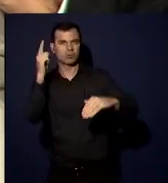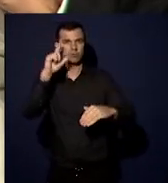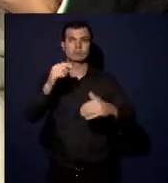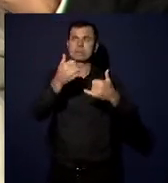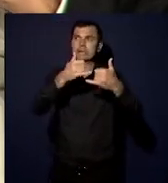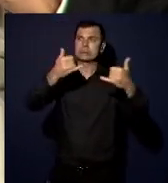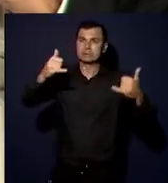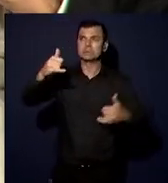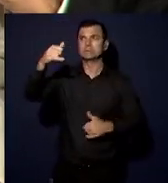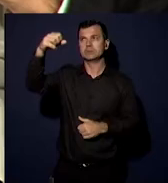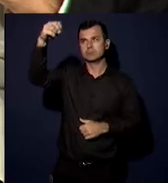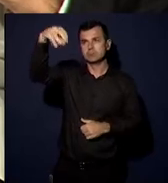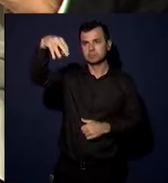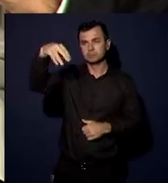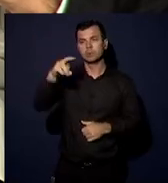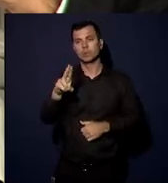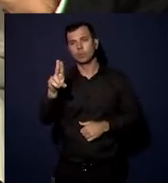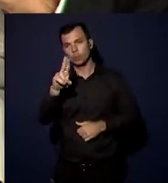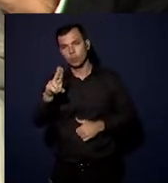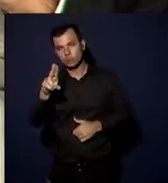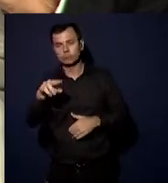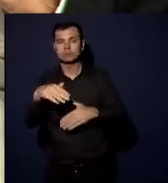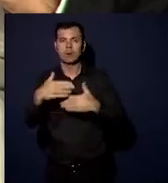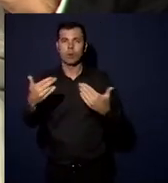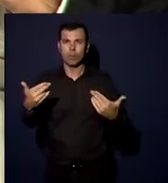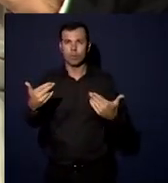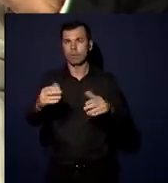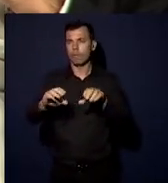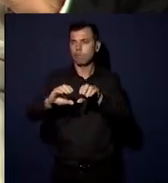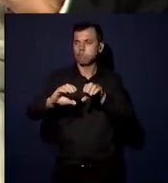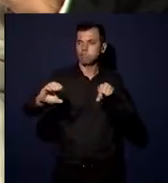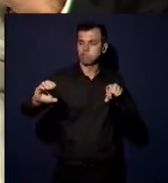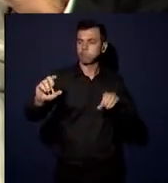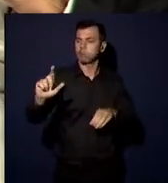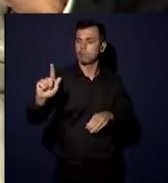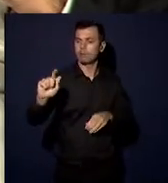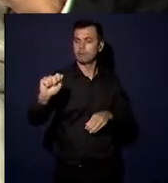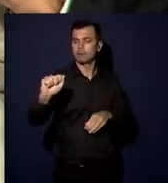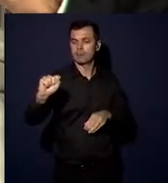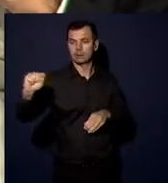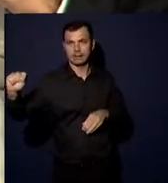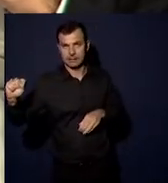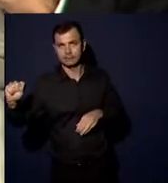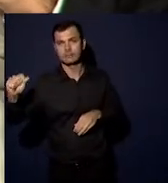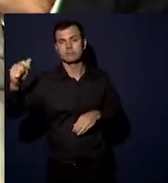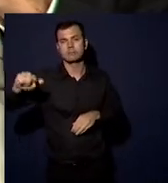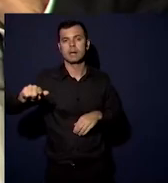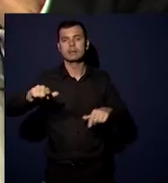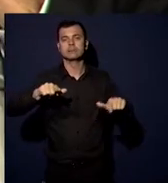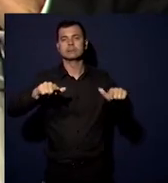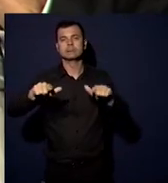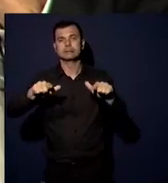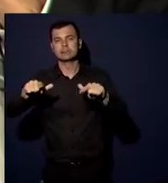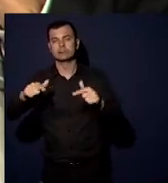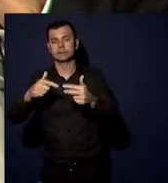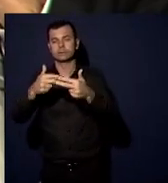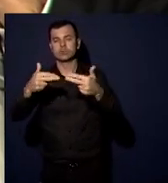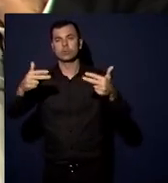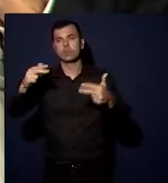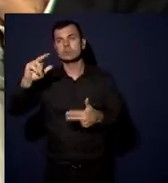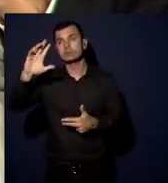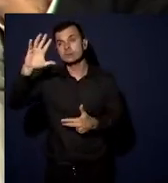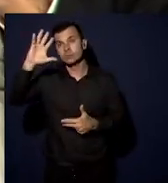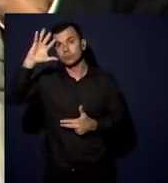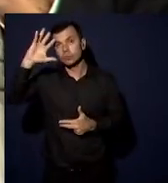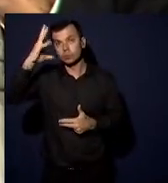elétrica e também de transporte de gás e na área de serviços de soluções para que os nossos clientes possam também